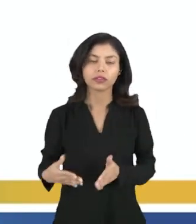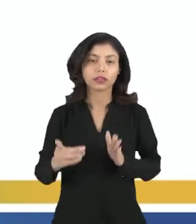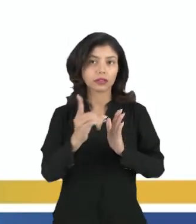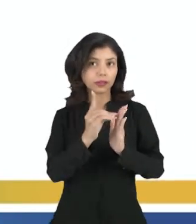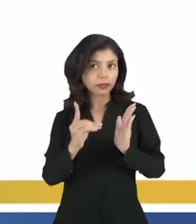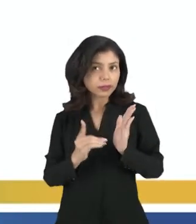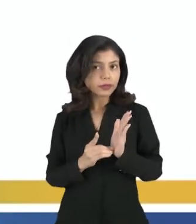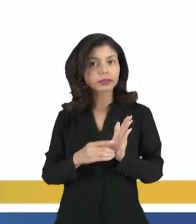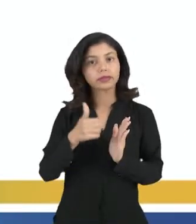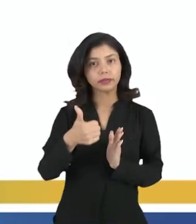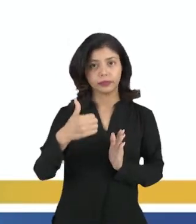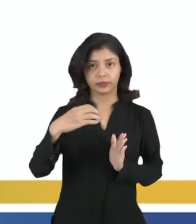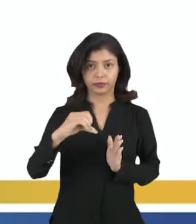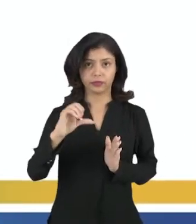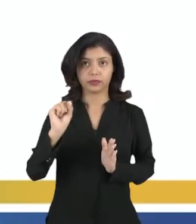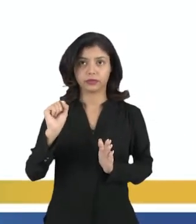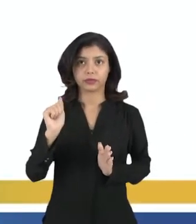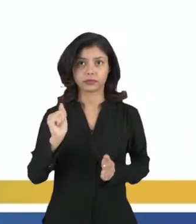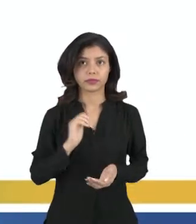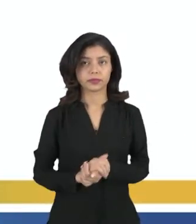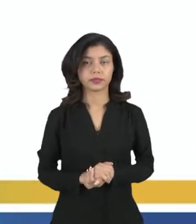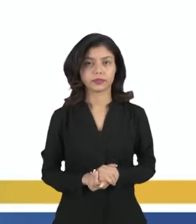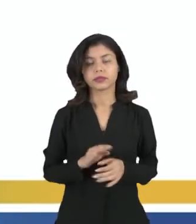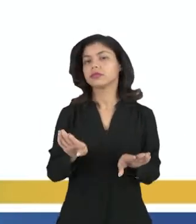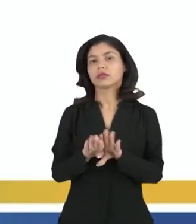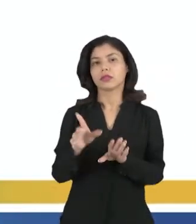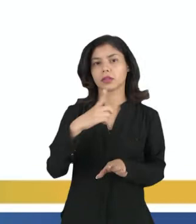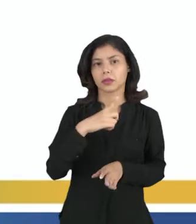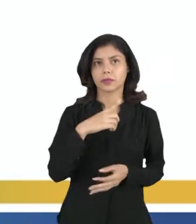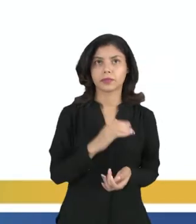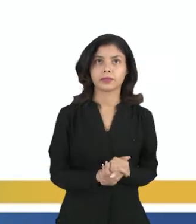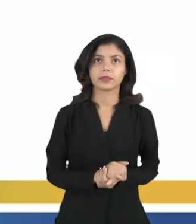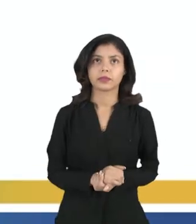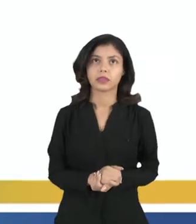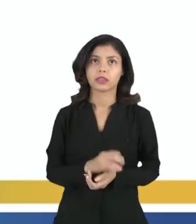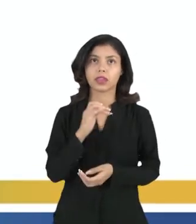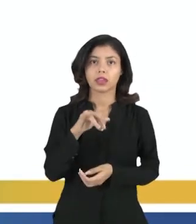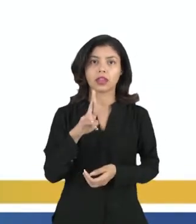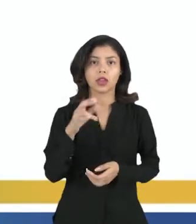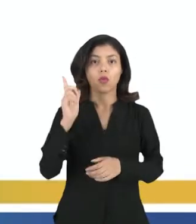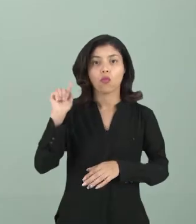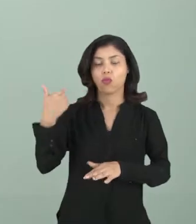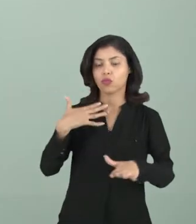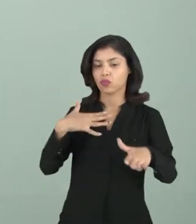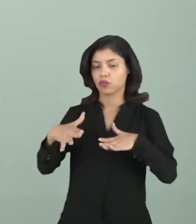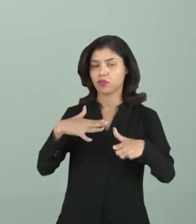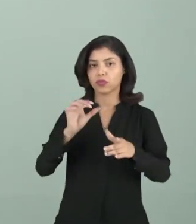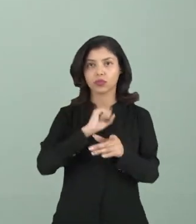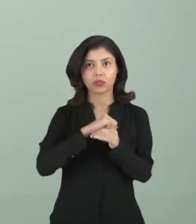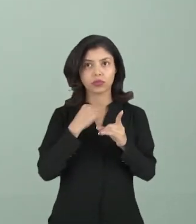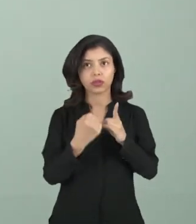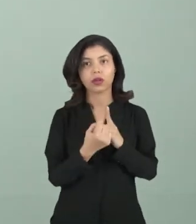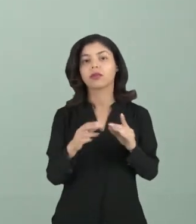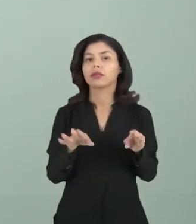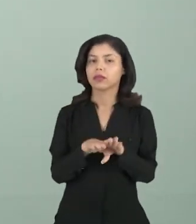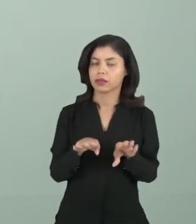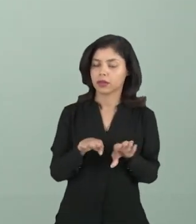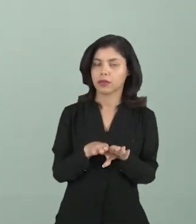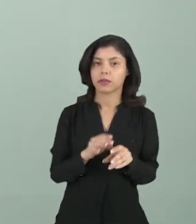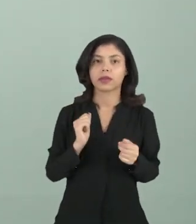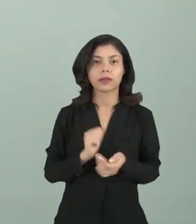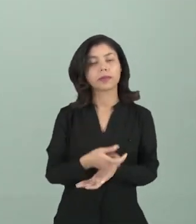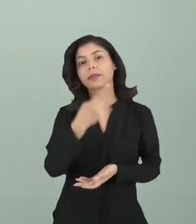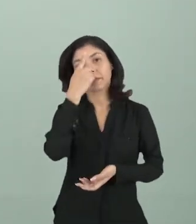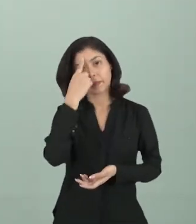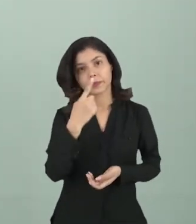de 1980, nós temos a emergência de um outro movimento social que também